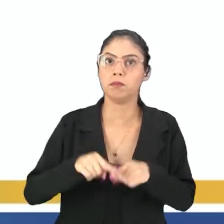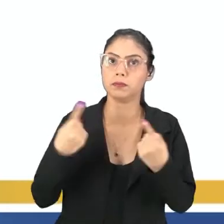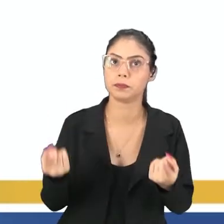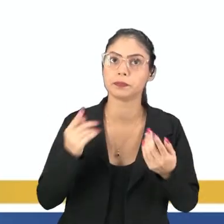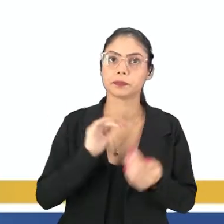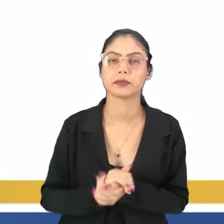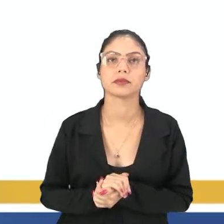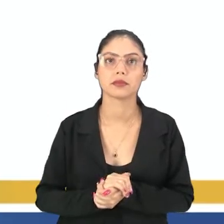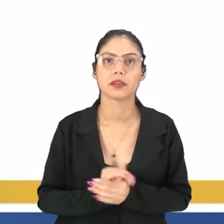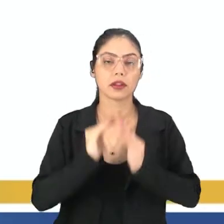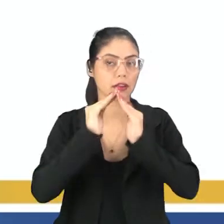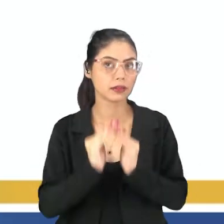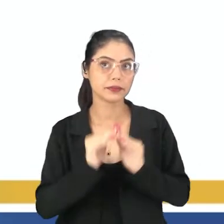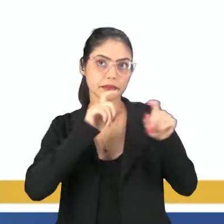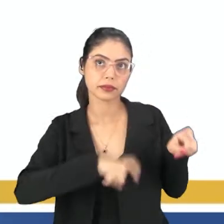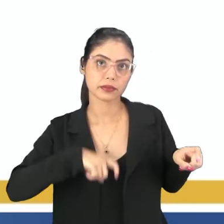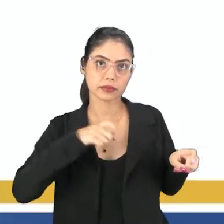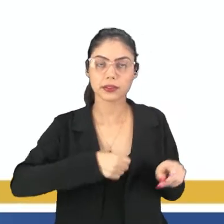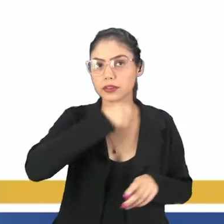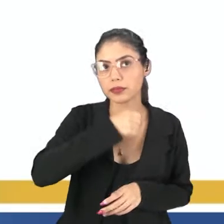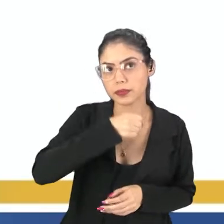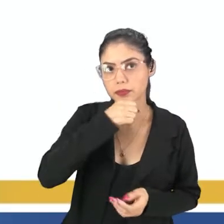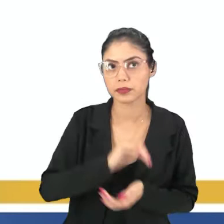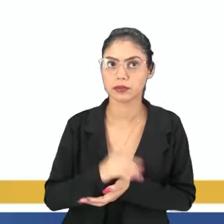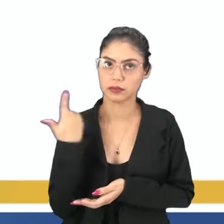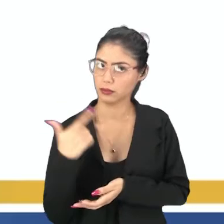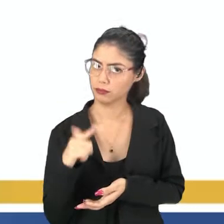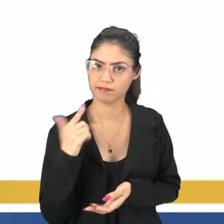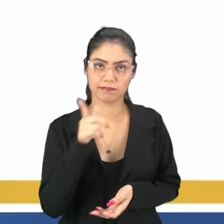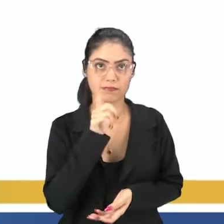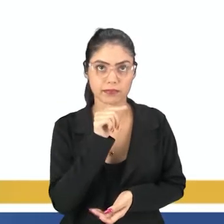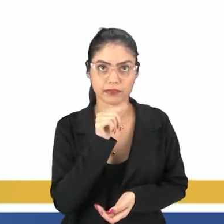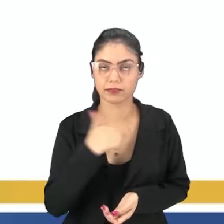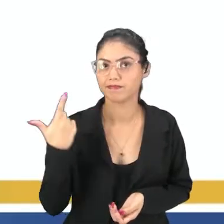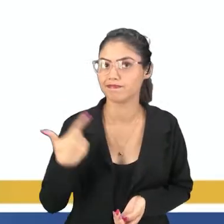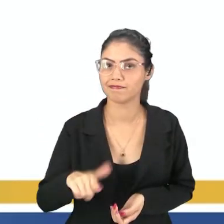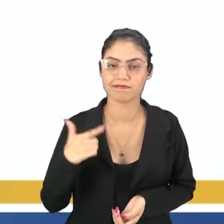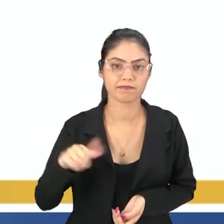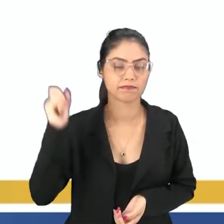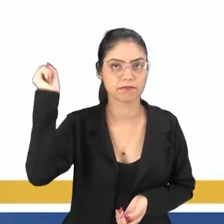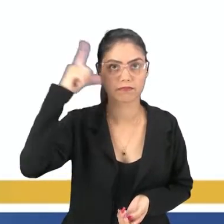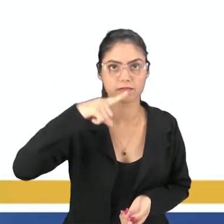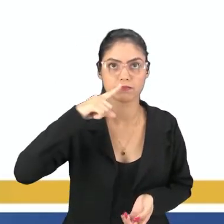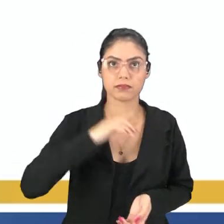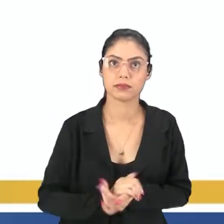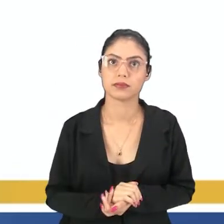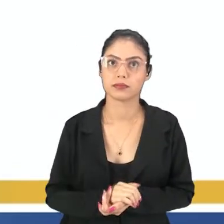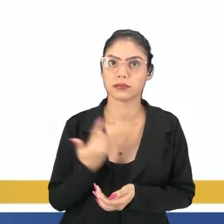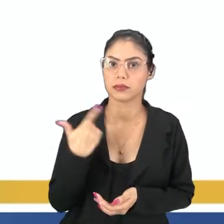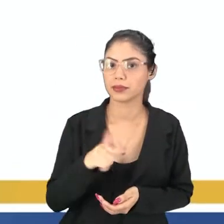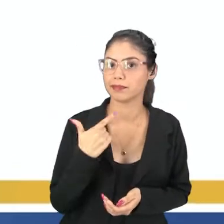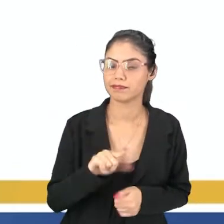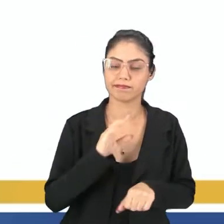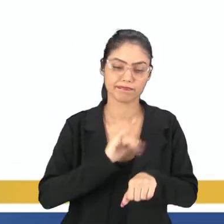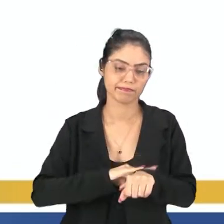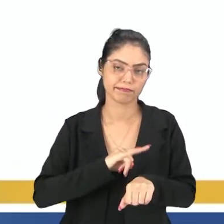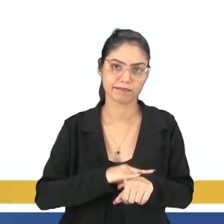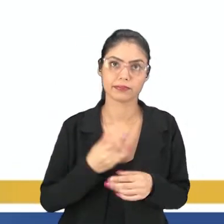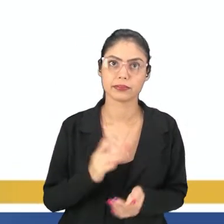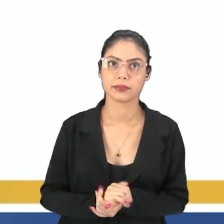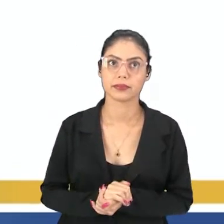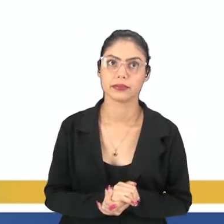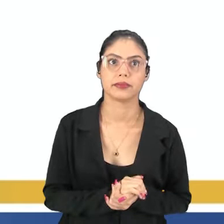porém morei numa fazenda velha. Não tinha nem água, nem luz e nem privada dentro de